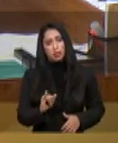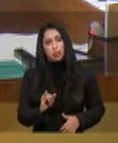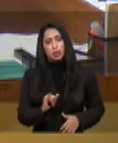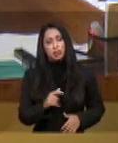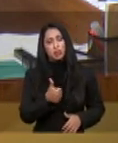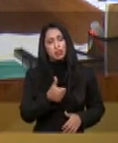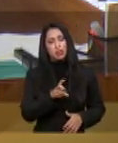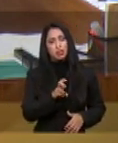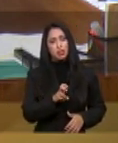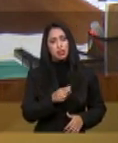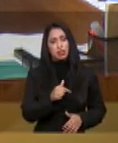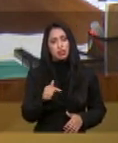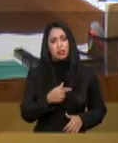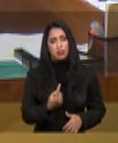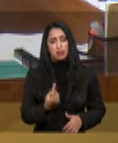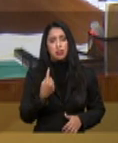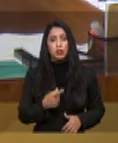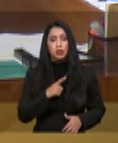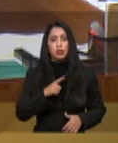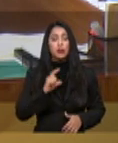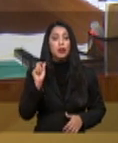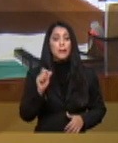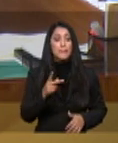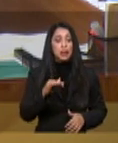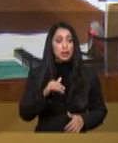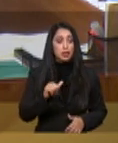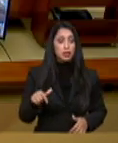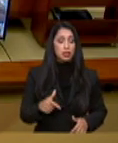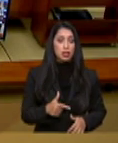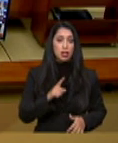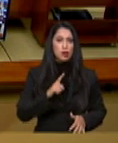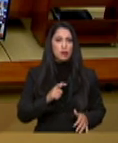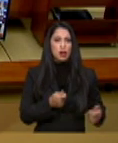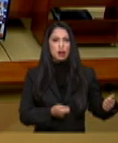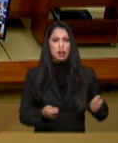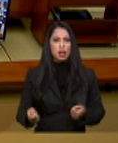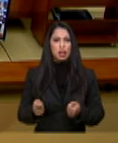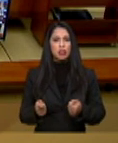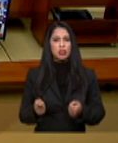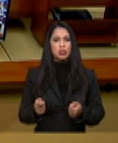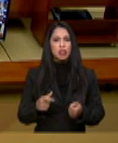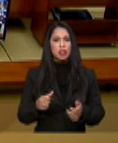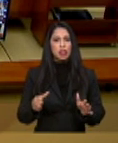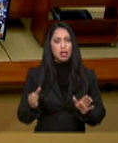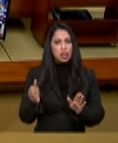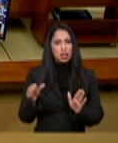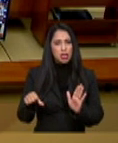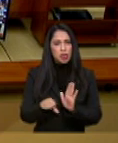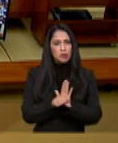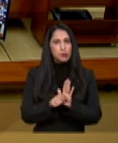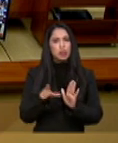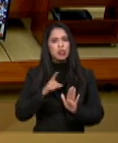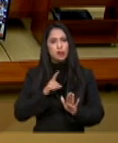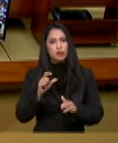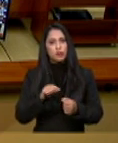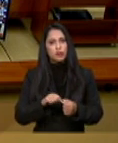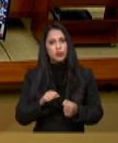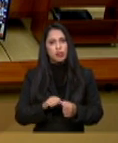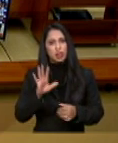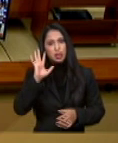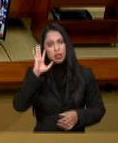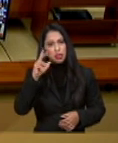no tratamento penal da questão, na medida em que evita acionamento indevido da persecução criminal por fato pendente de juízo final